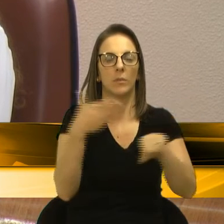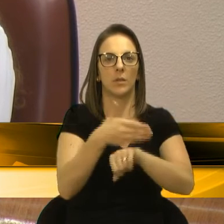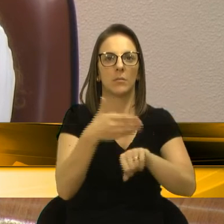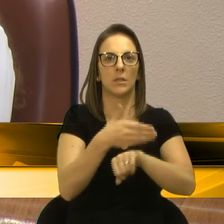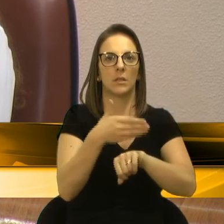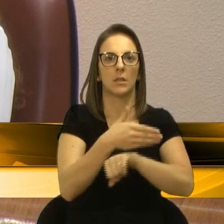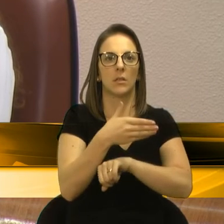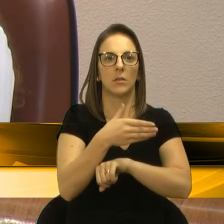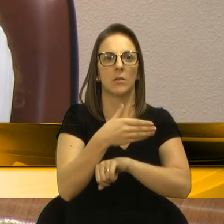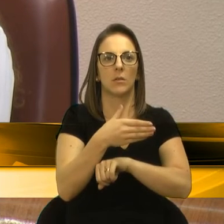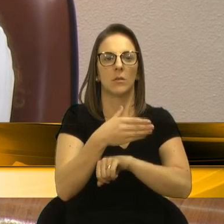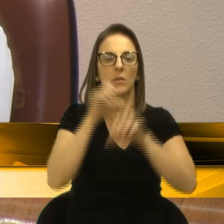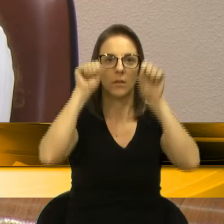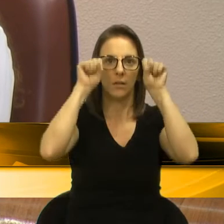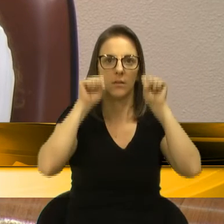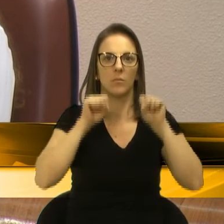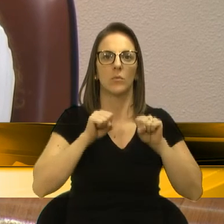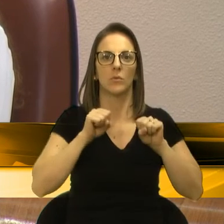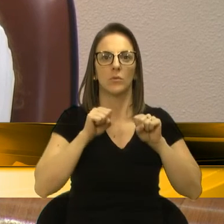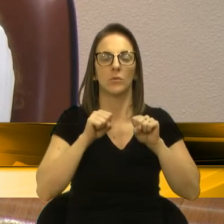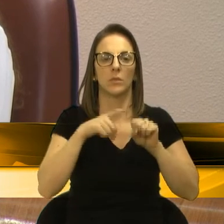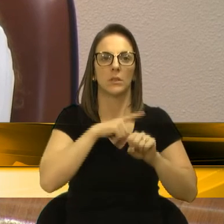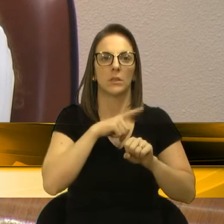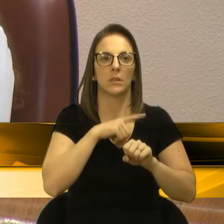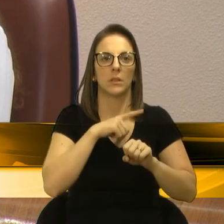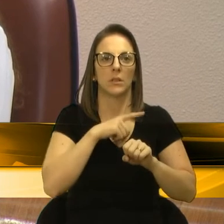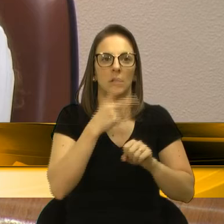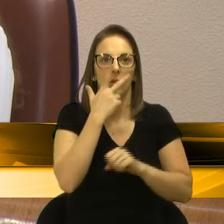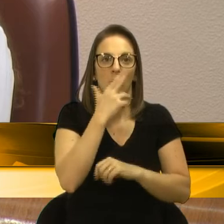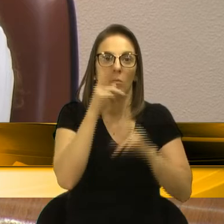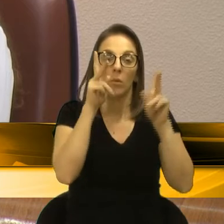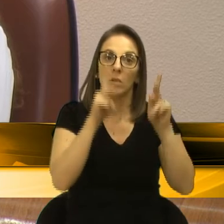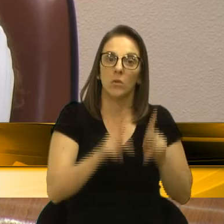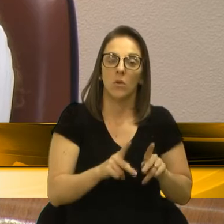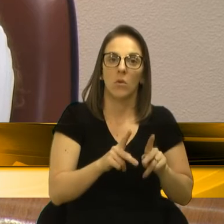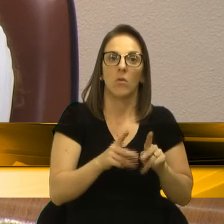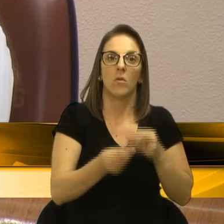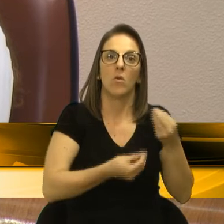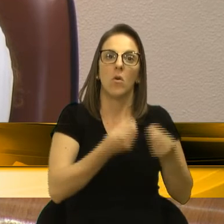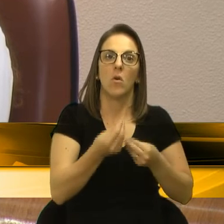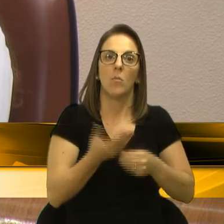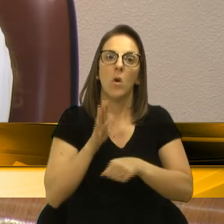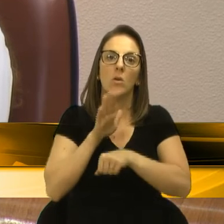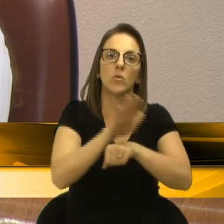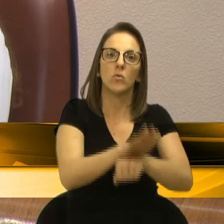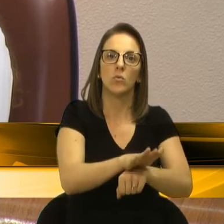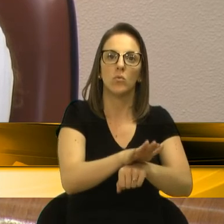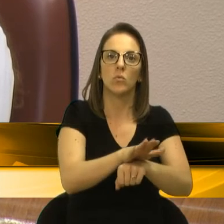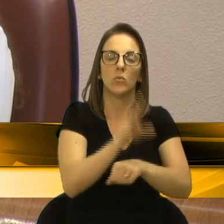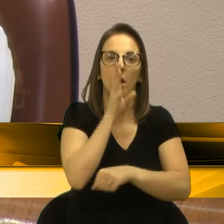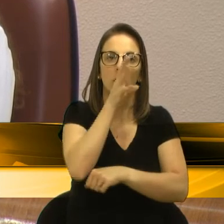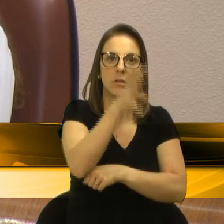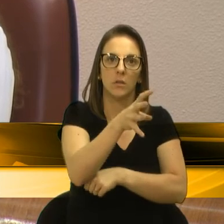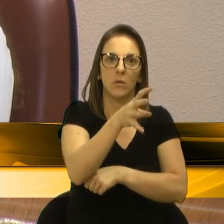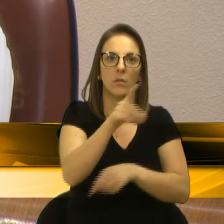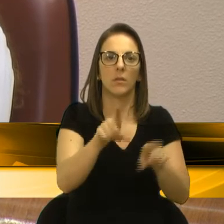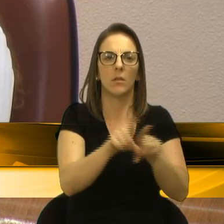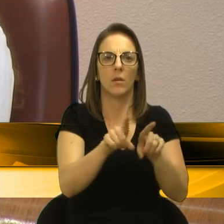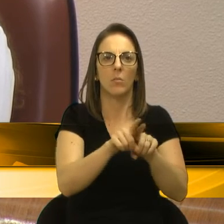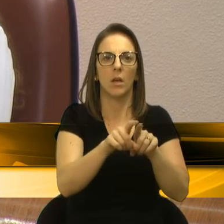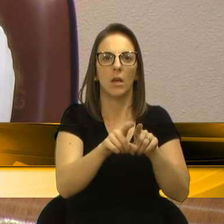com espaço para inquirição das mesmas na qualidade de assistentes da acusação, além de vista e carga dos